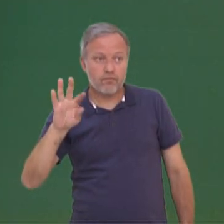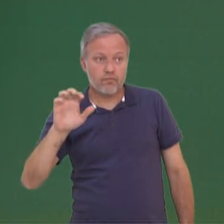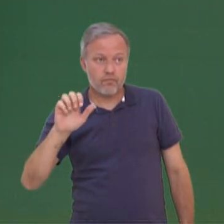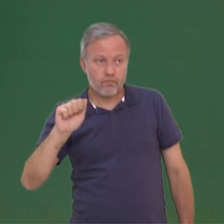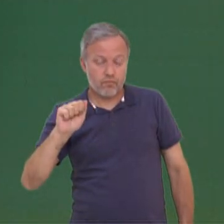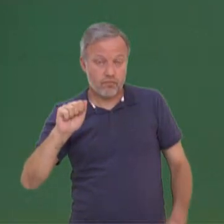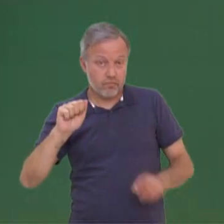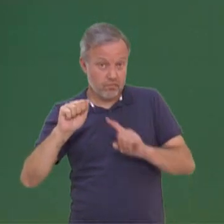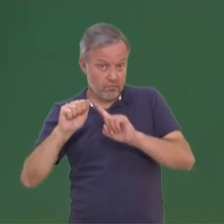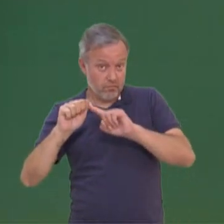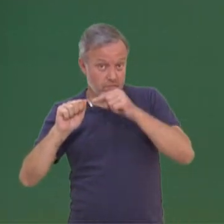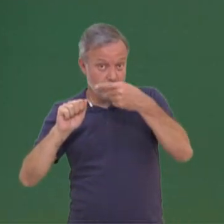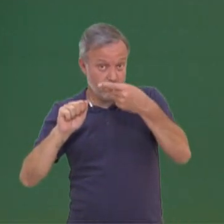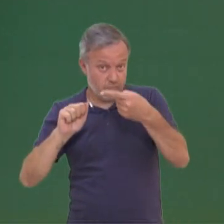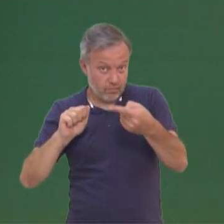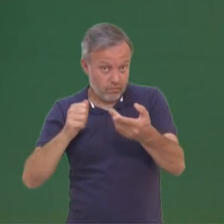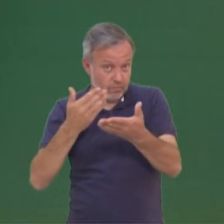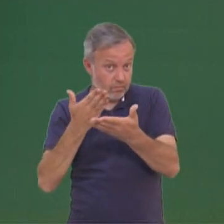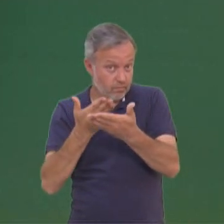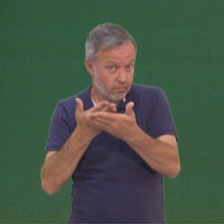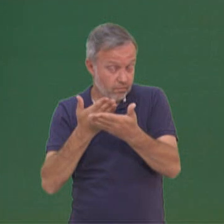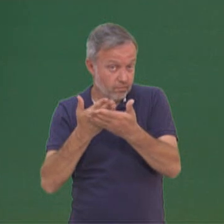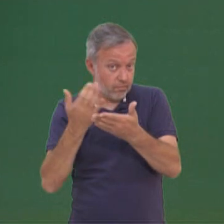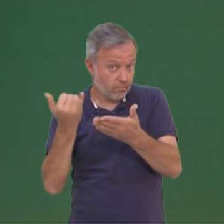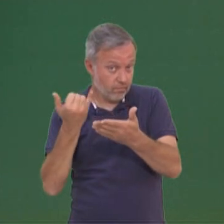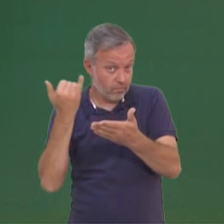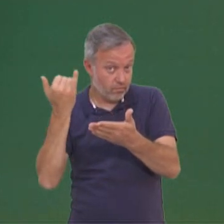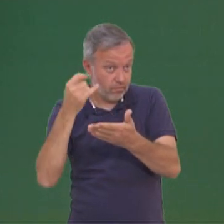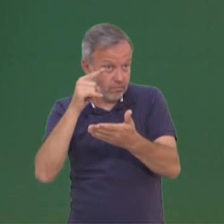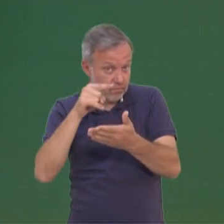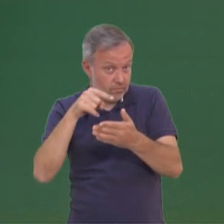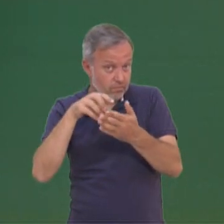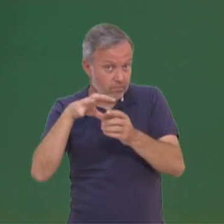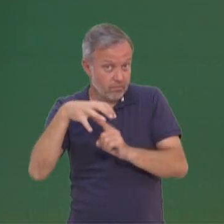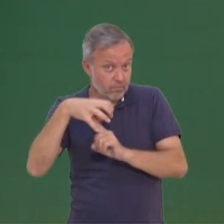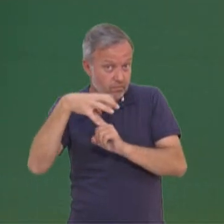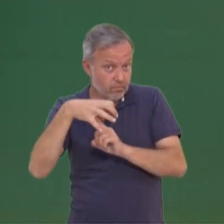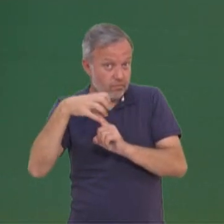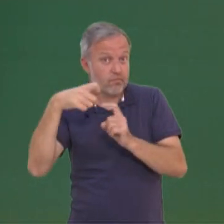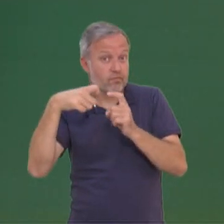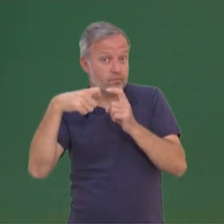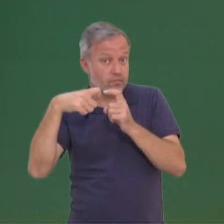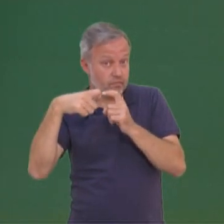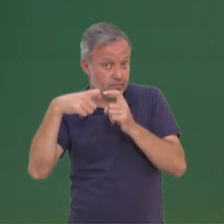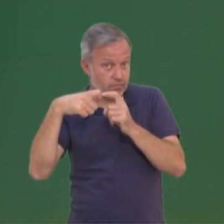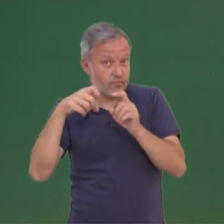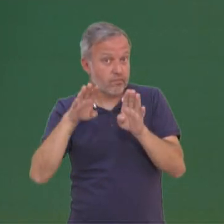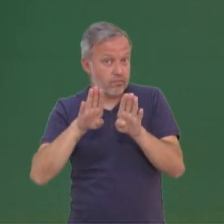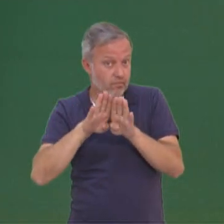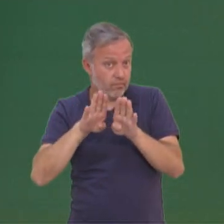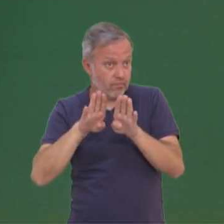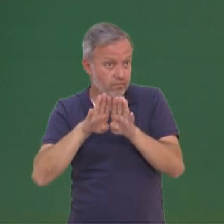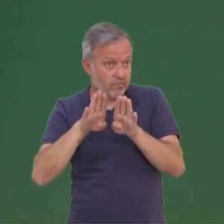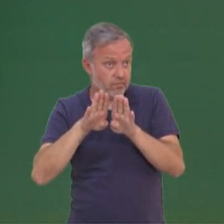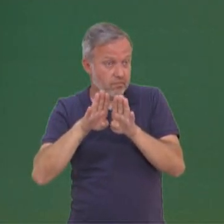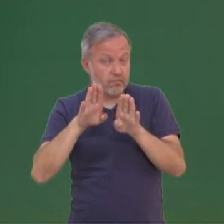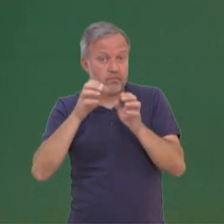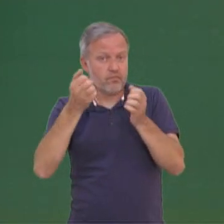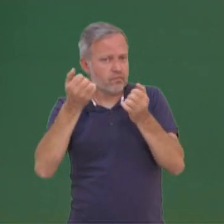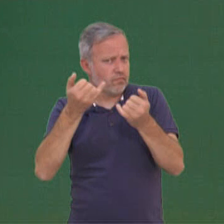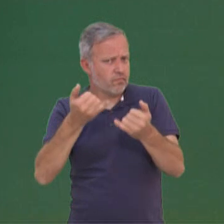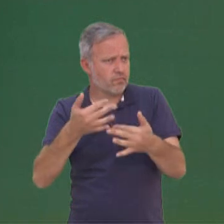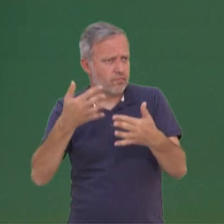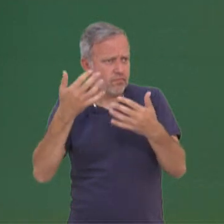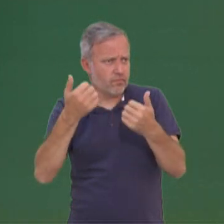sobre a importância médica e econômica dos fungos. Eu vou trazer bastante detalhes sobre esse tema. Eu vou falar muito